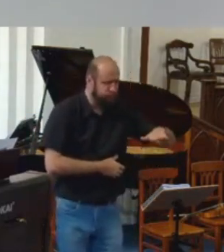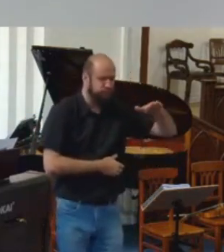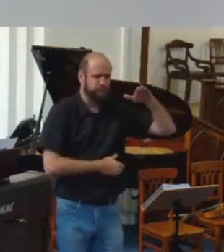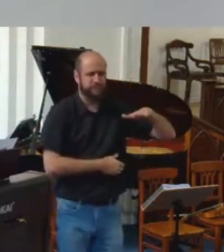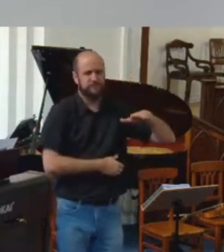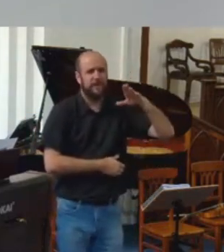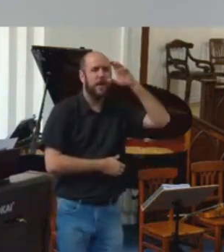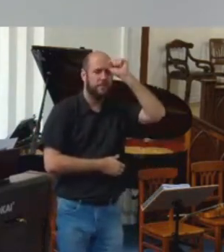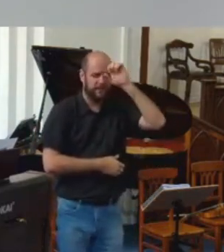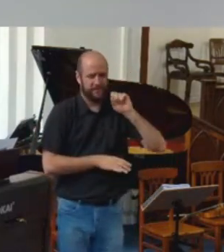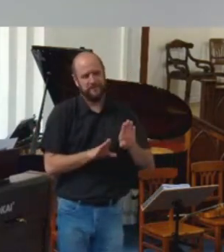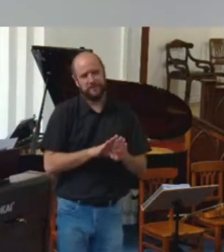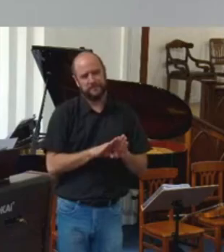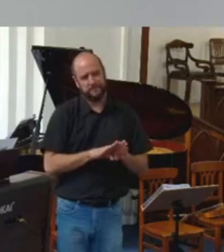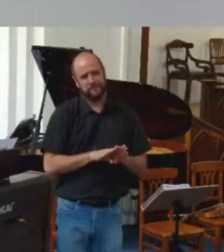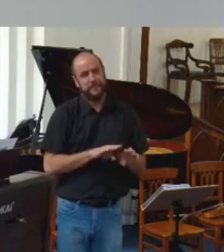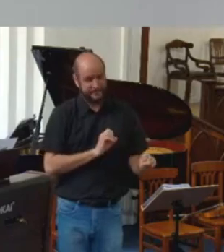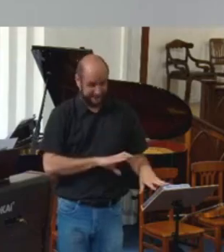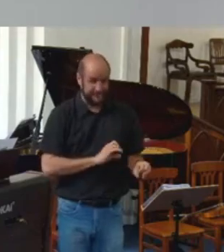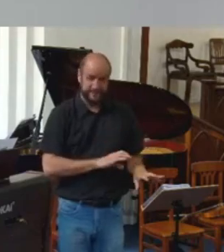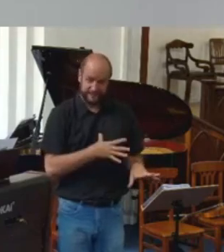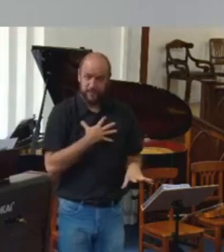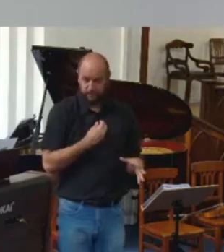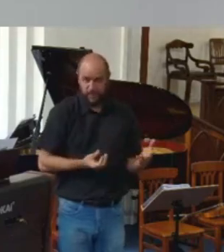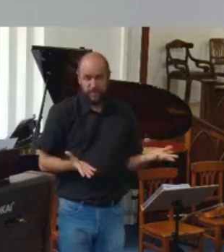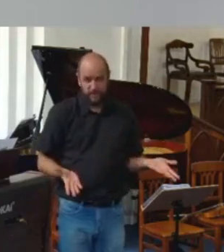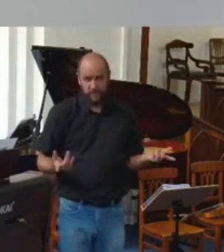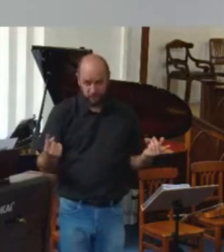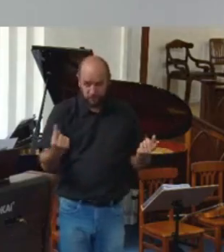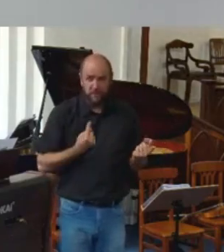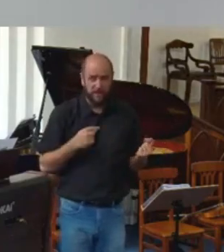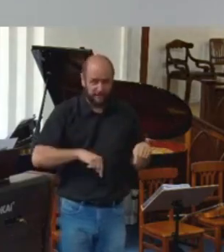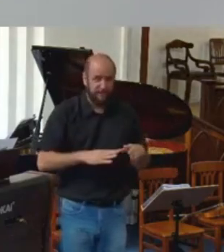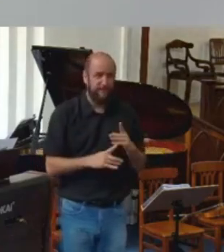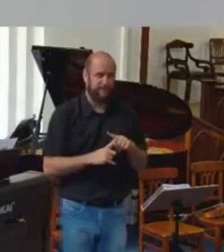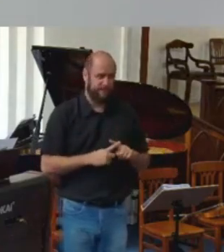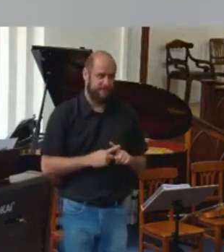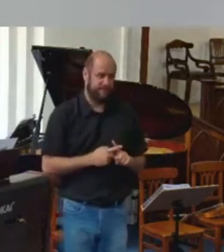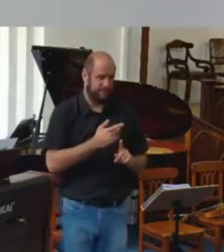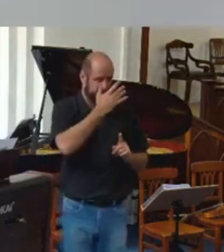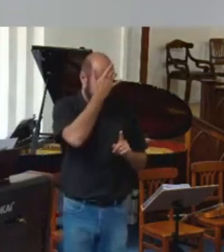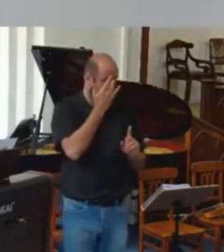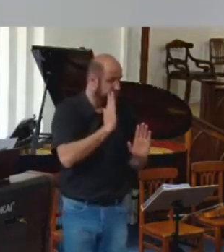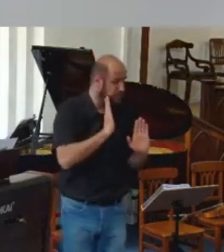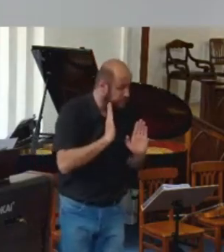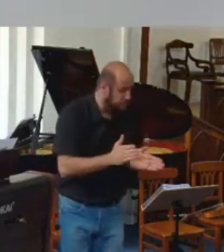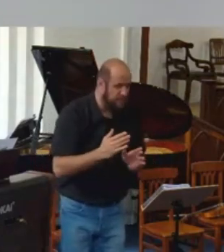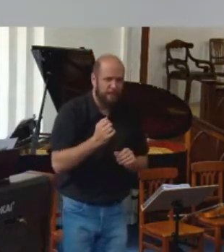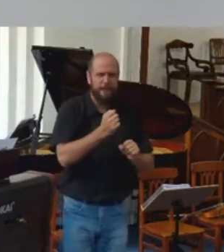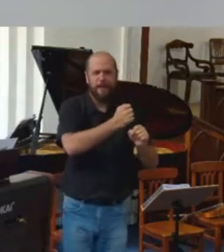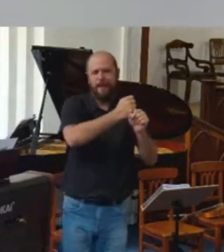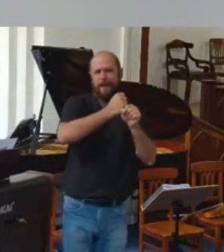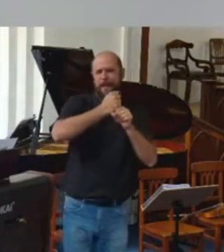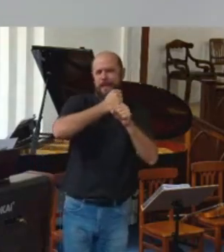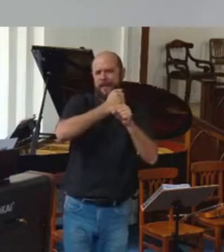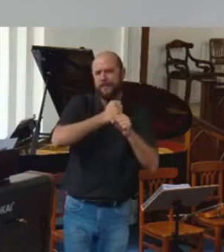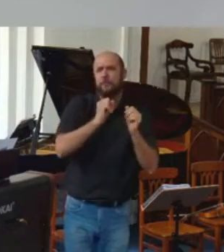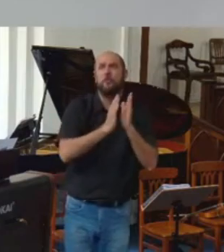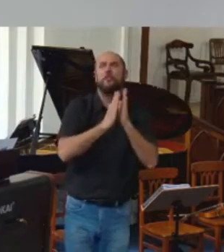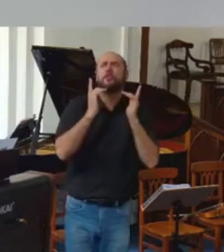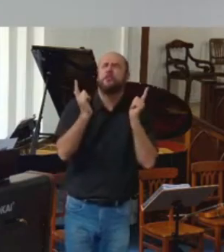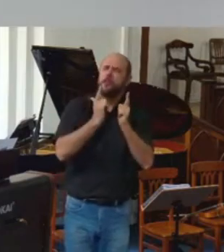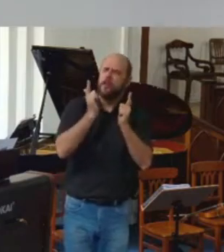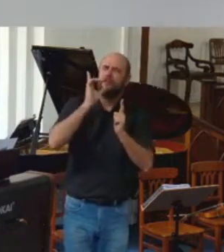coisa. Então vocês estão ensinando mesmo os seus filhos. Aqueles que já fizeram isso ao longo dos tempos, louvado